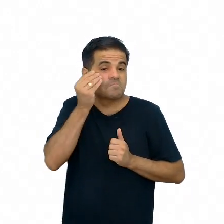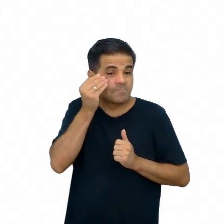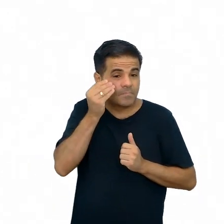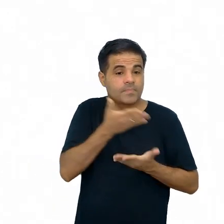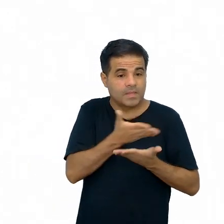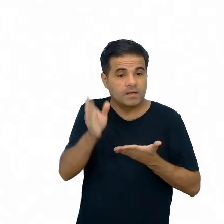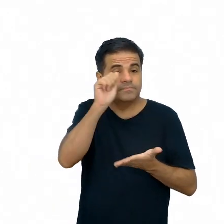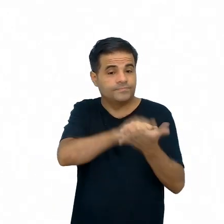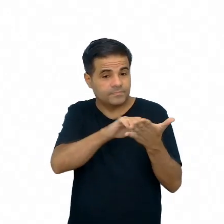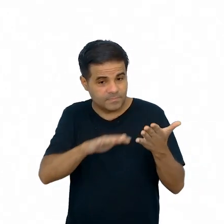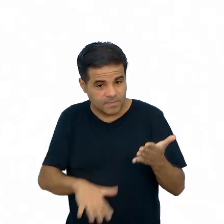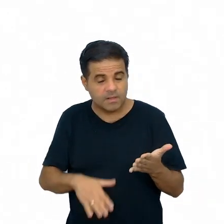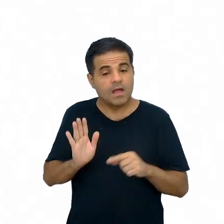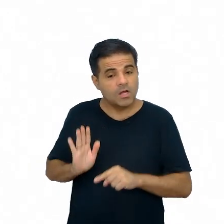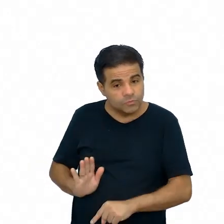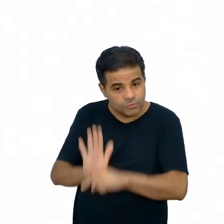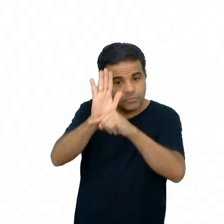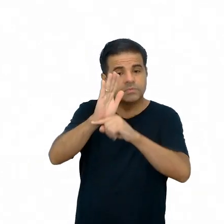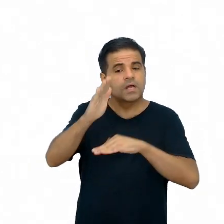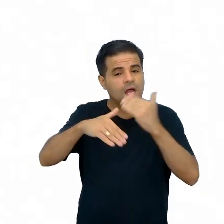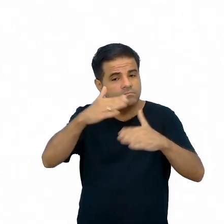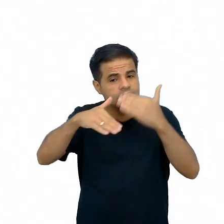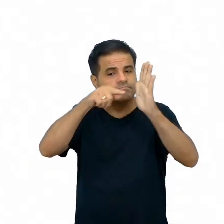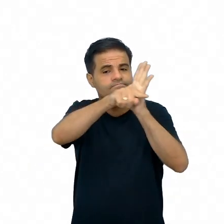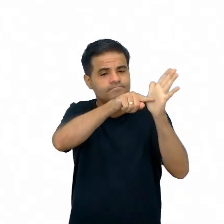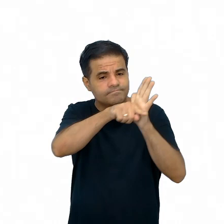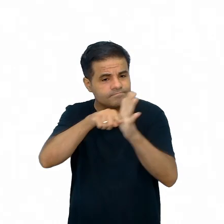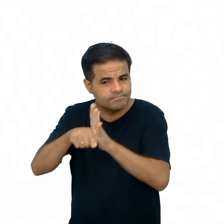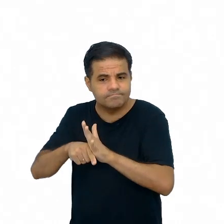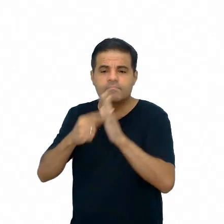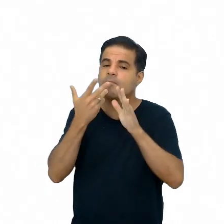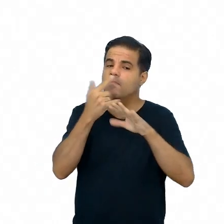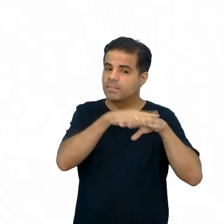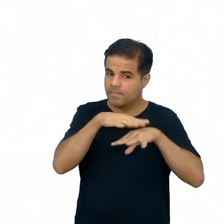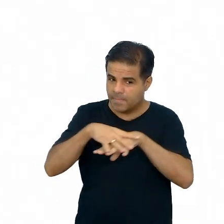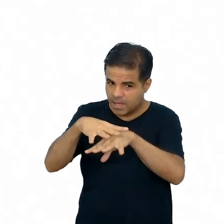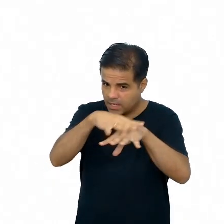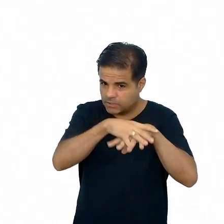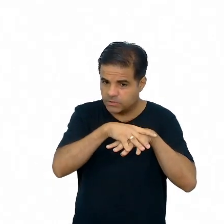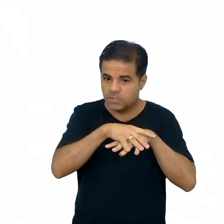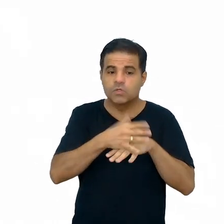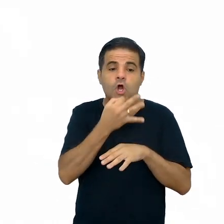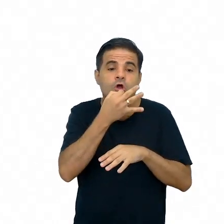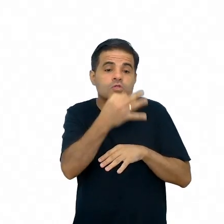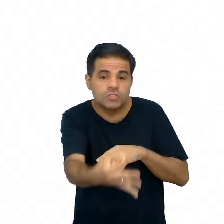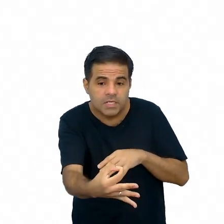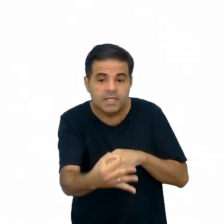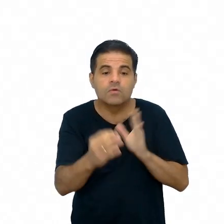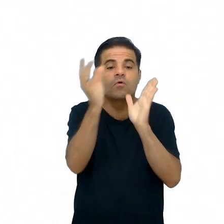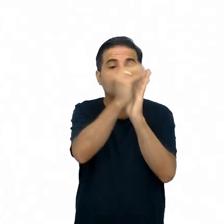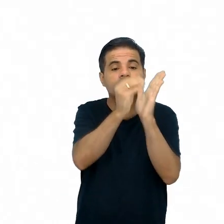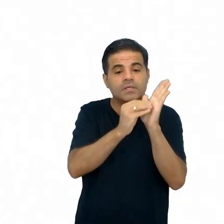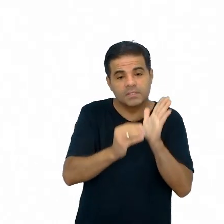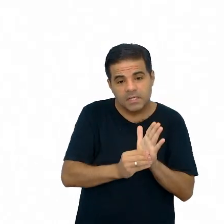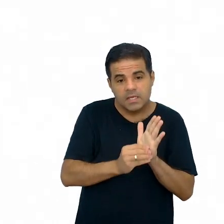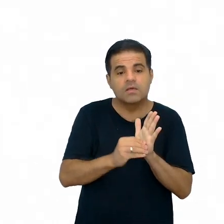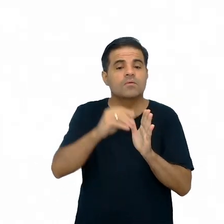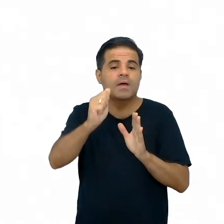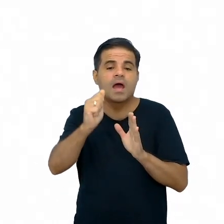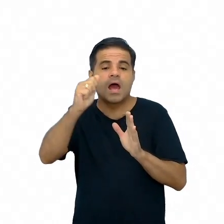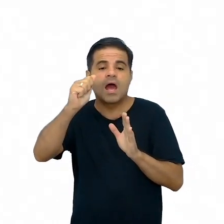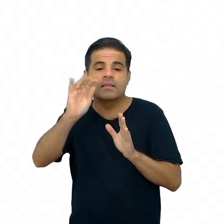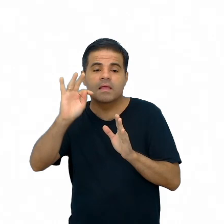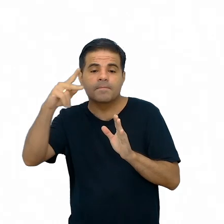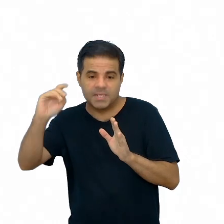essas atividades que favoreçam a realização da investigação matemática e sugerir o roteiro para a